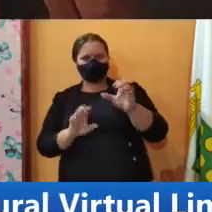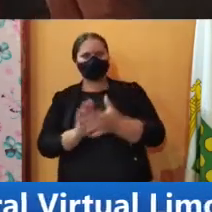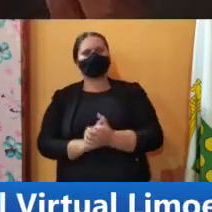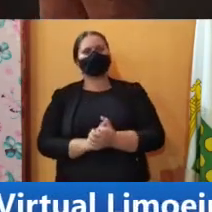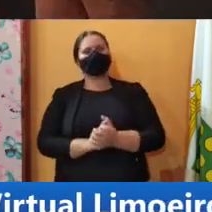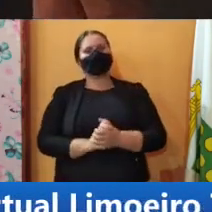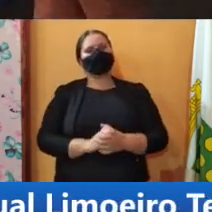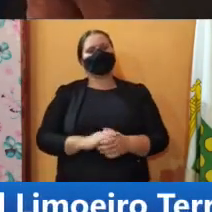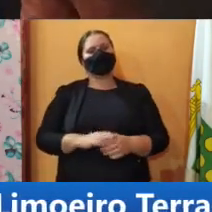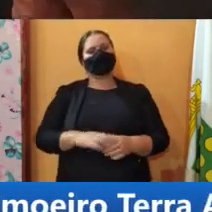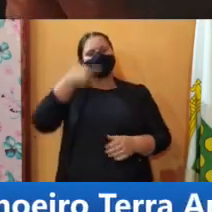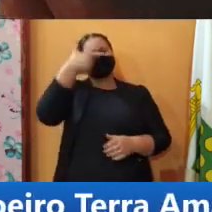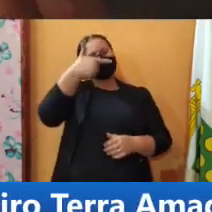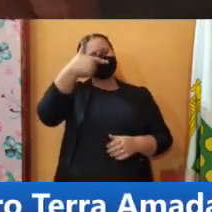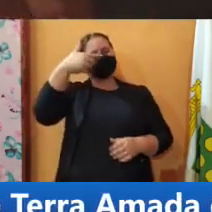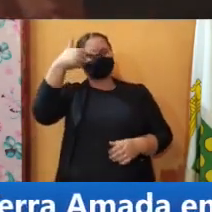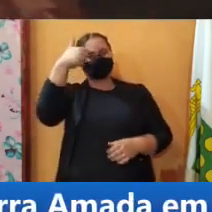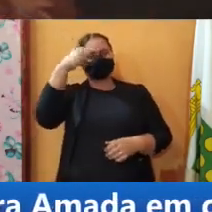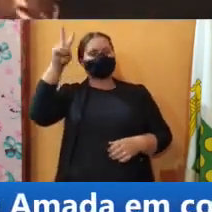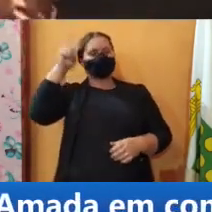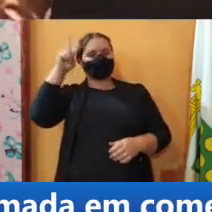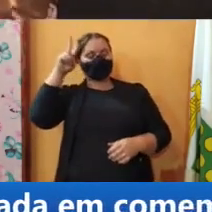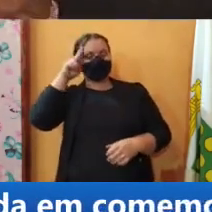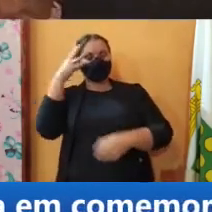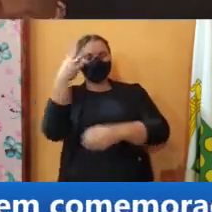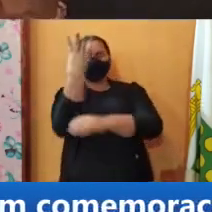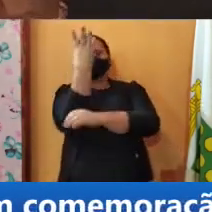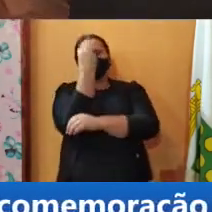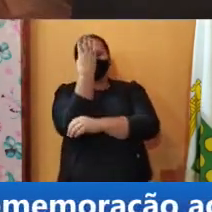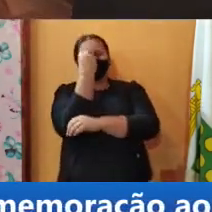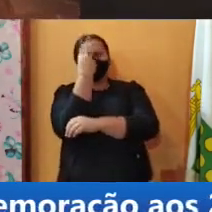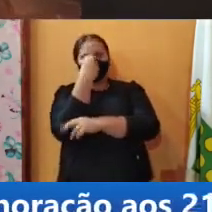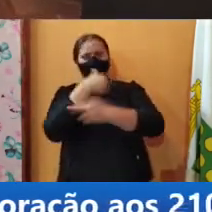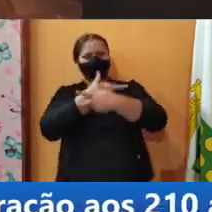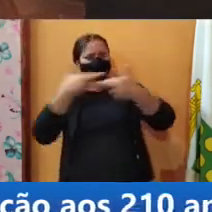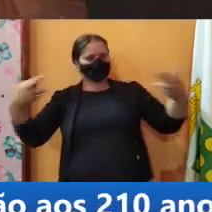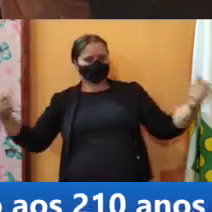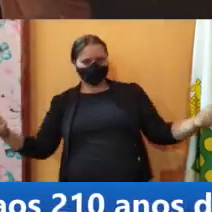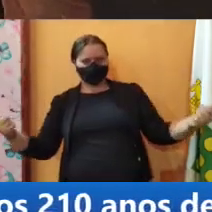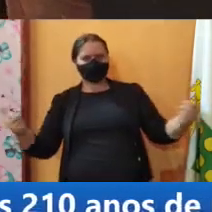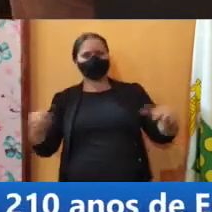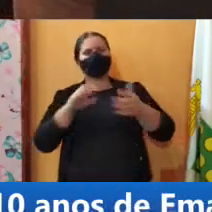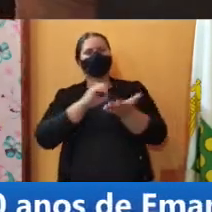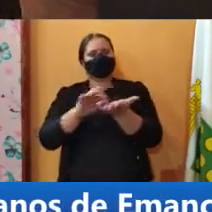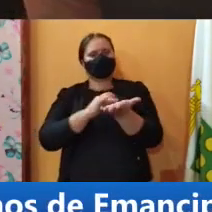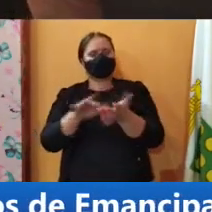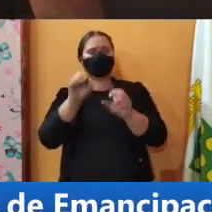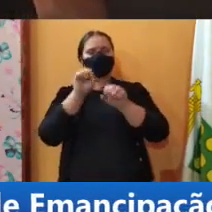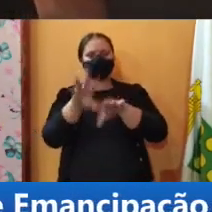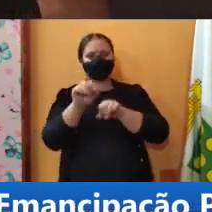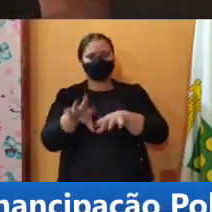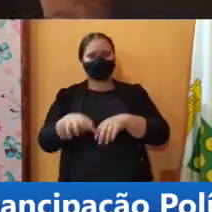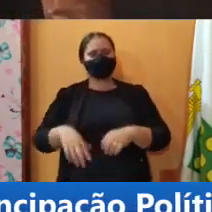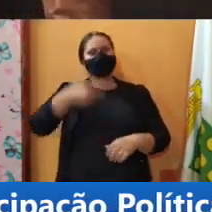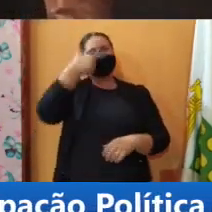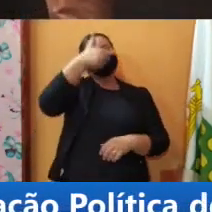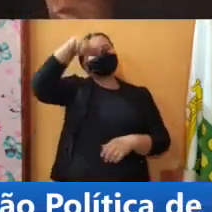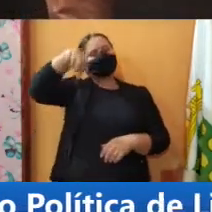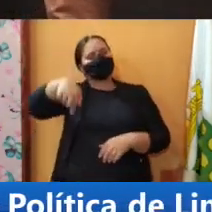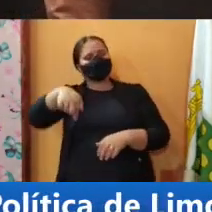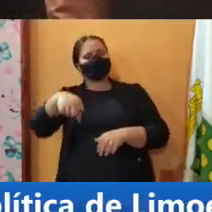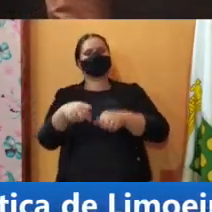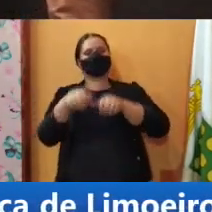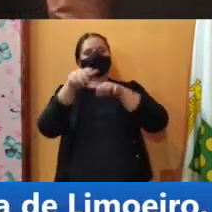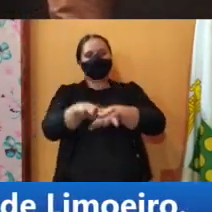municipal, inauguração da Galeria Fotográfica Monsenhor Fabrício, 19 horas na Secretaria de Educação. E no encerramento, dia 27, momento